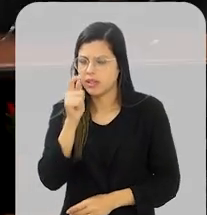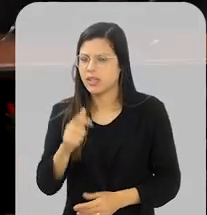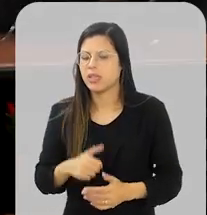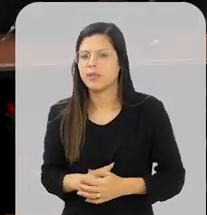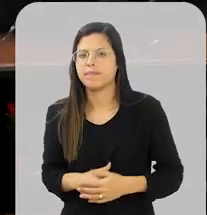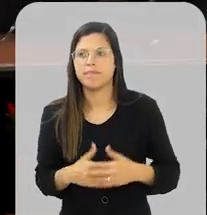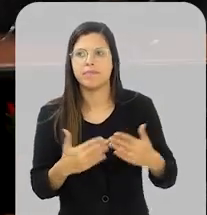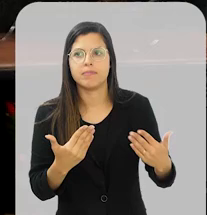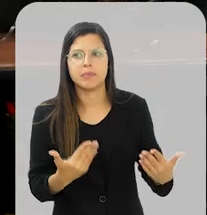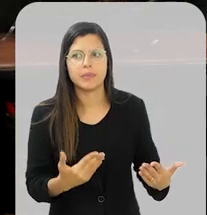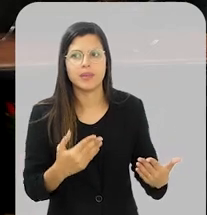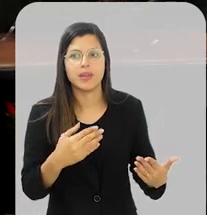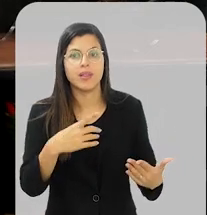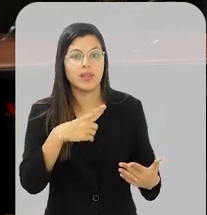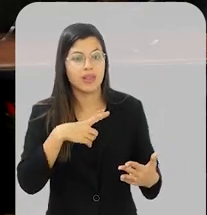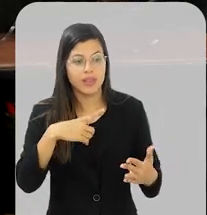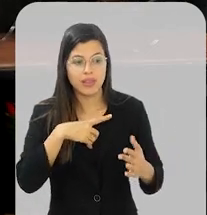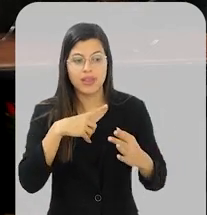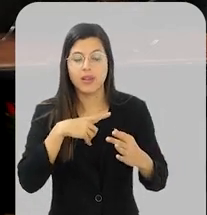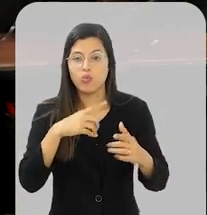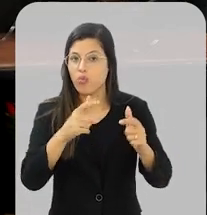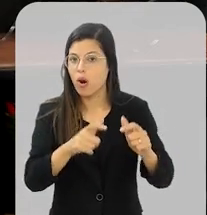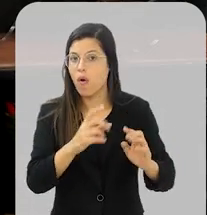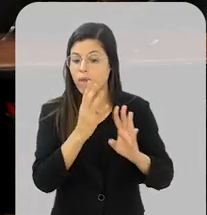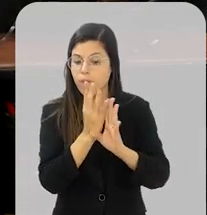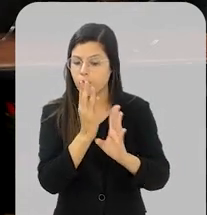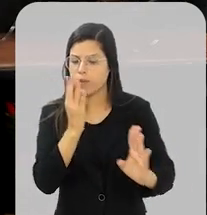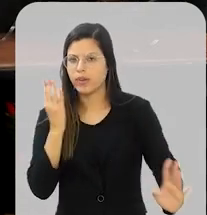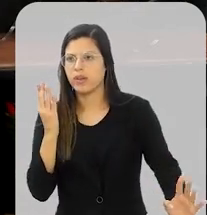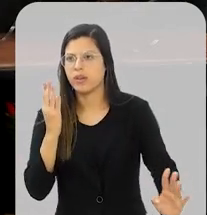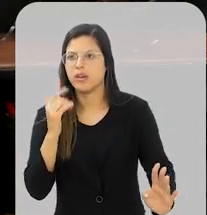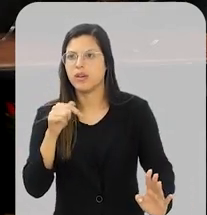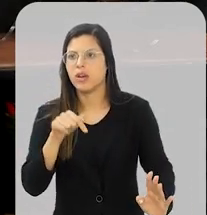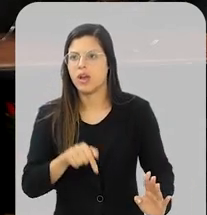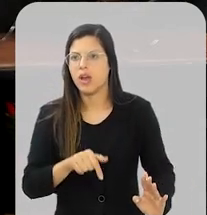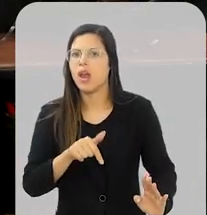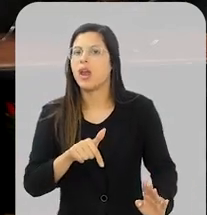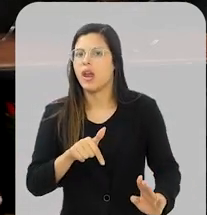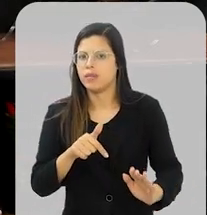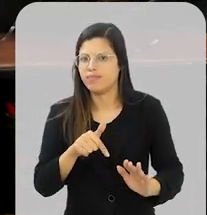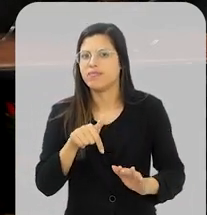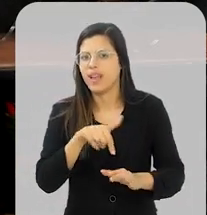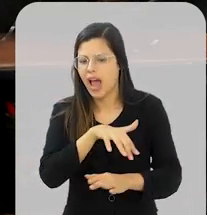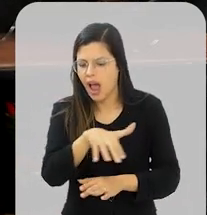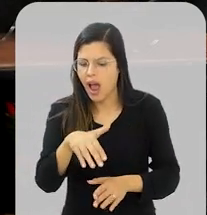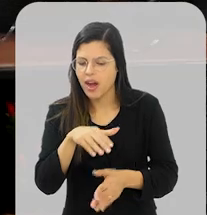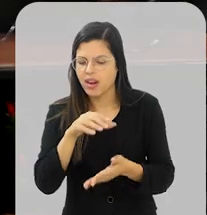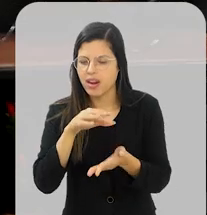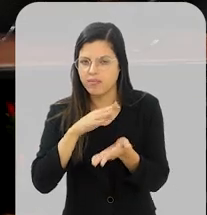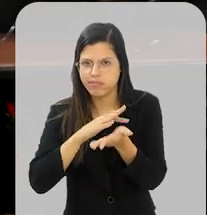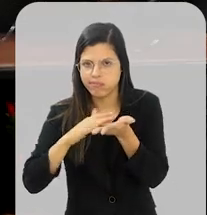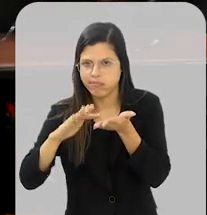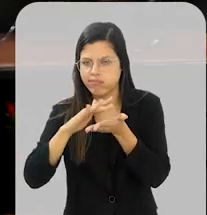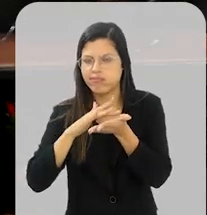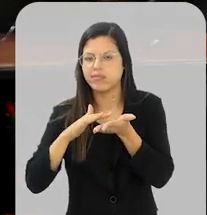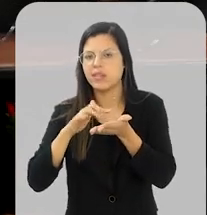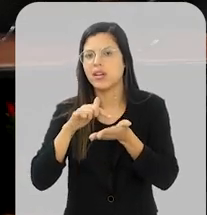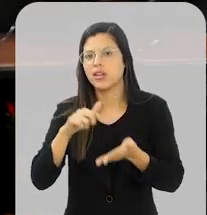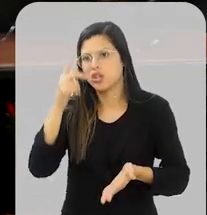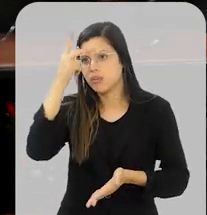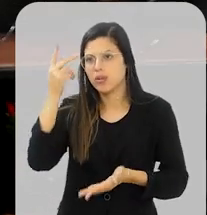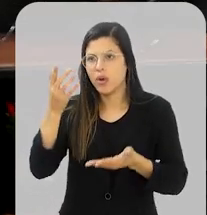é que se existe um espaço que faz fila, é o espaço do oráculo. As